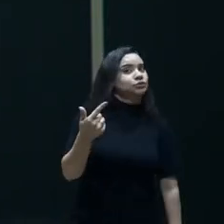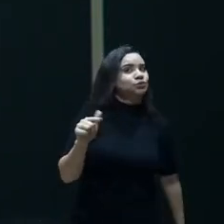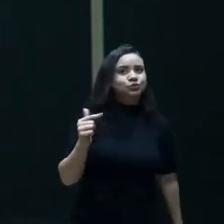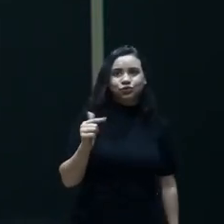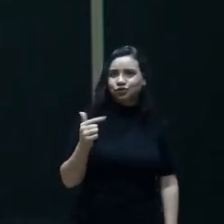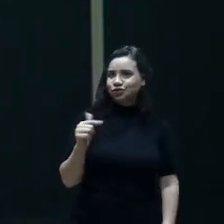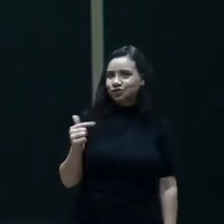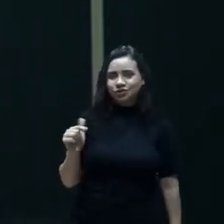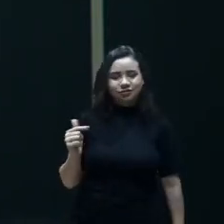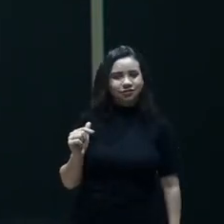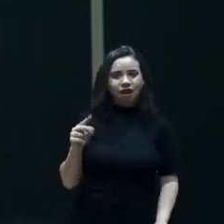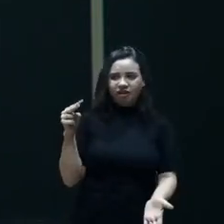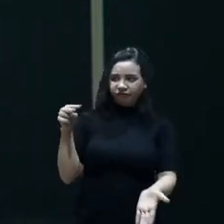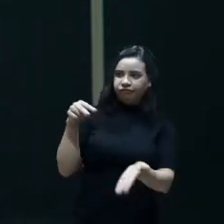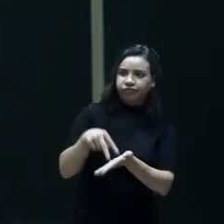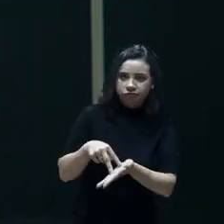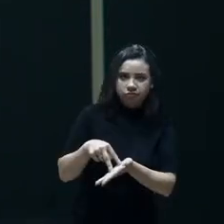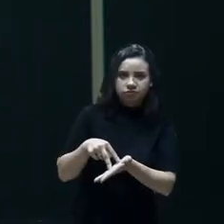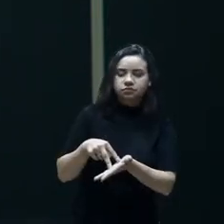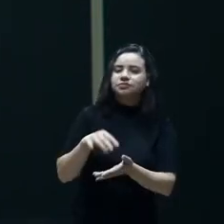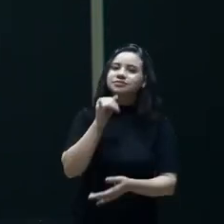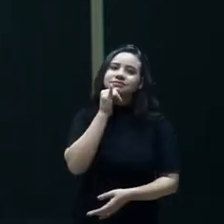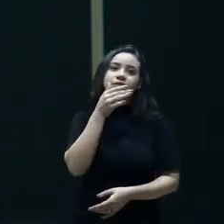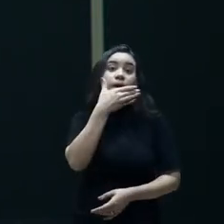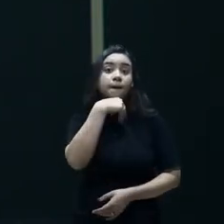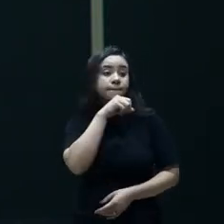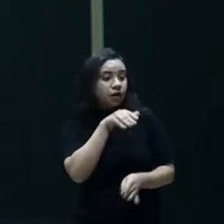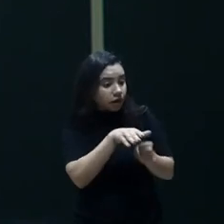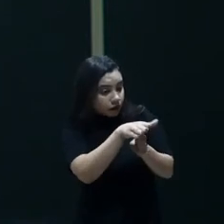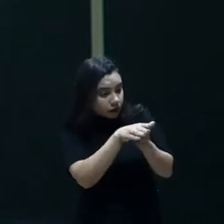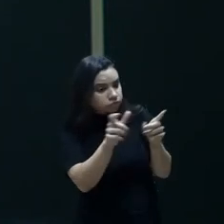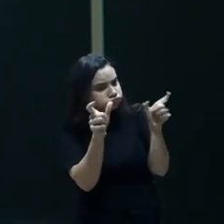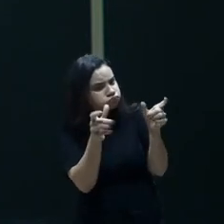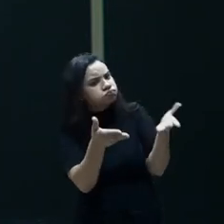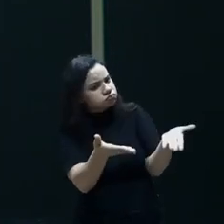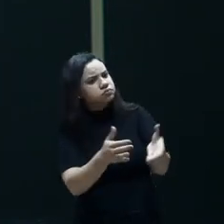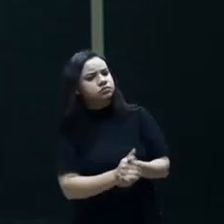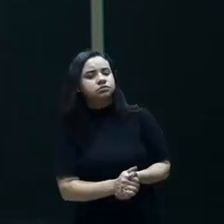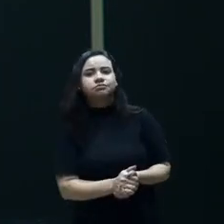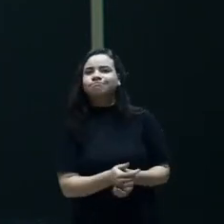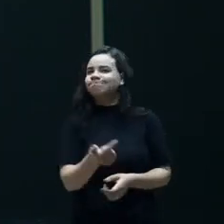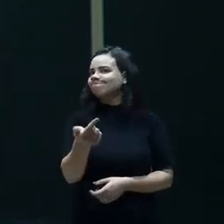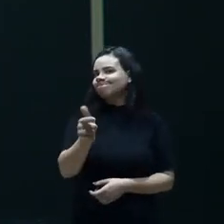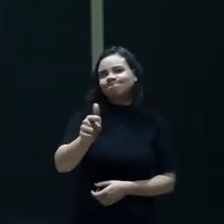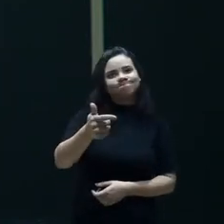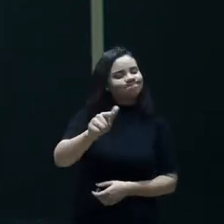nunca teve uma firmeza, nunca teve um pai que o orientou, que mediou, que instruiu,